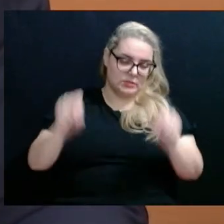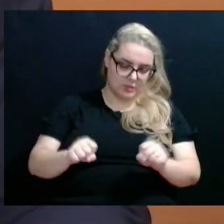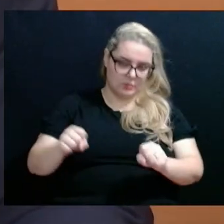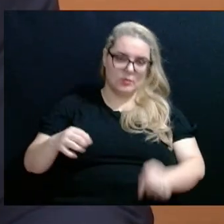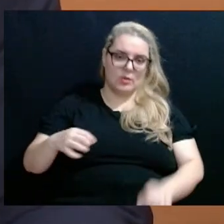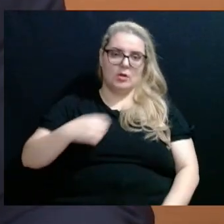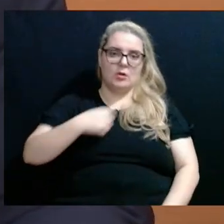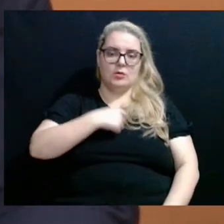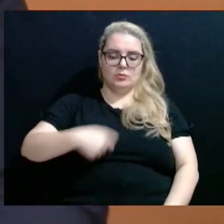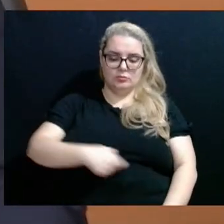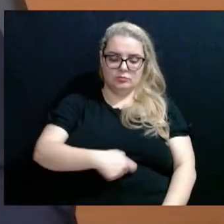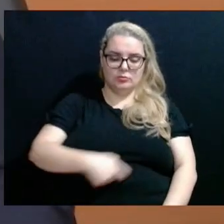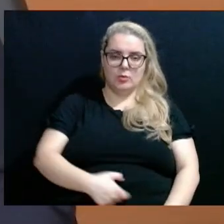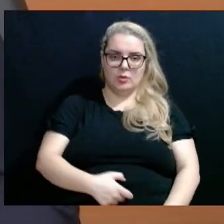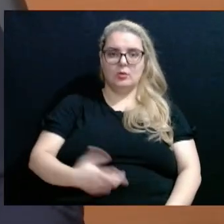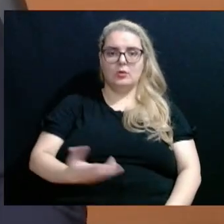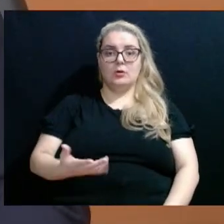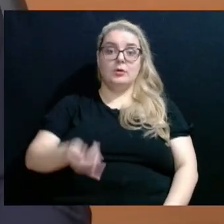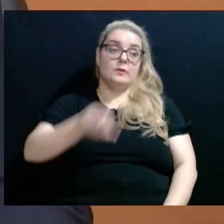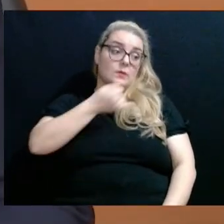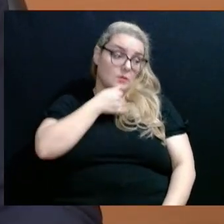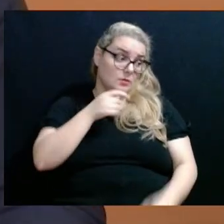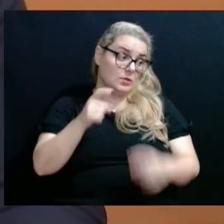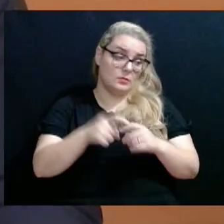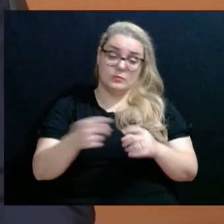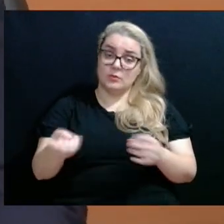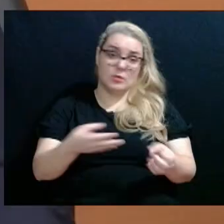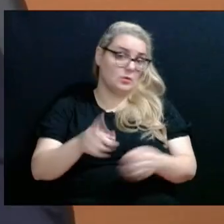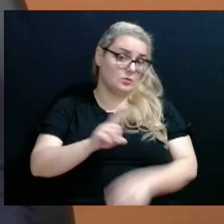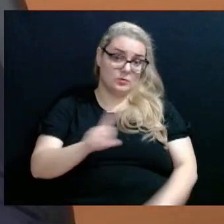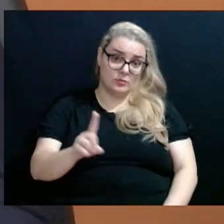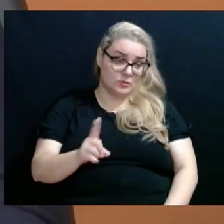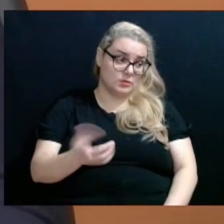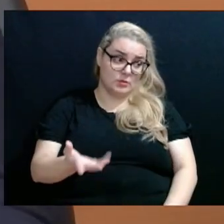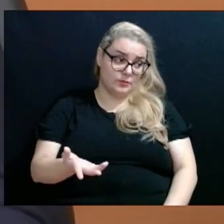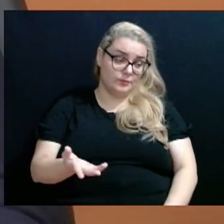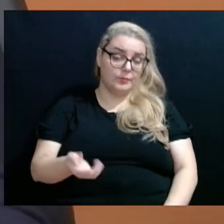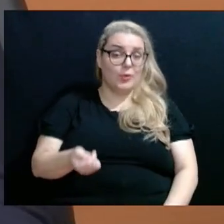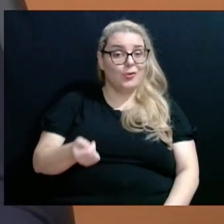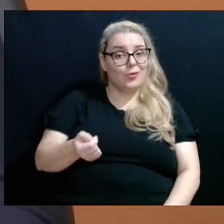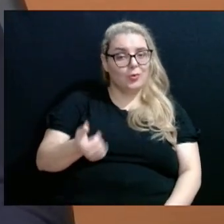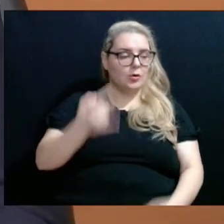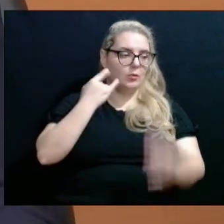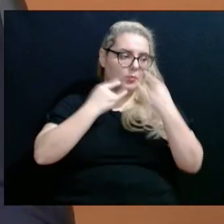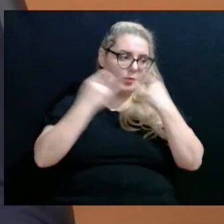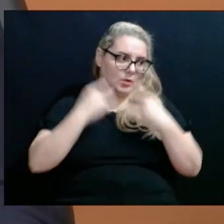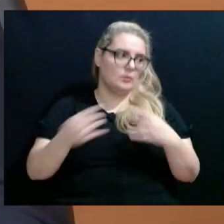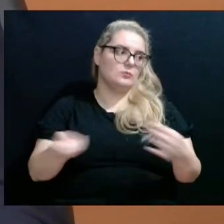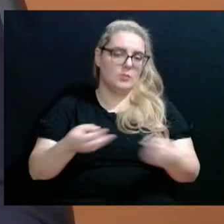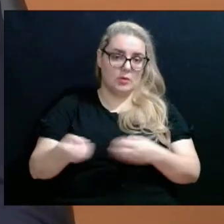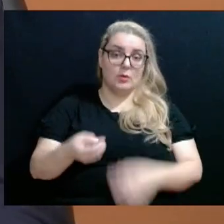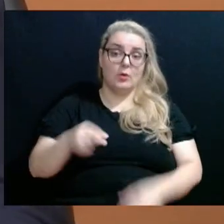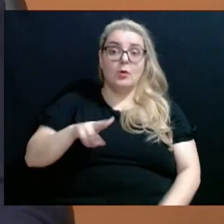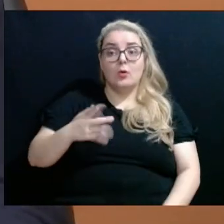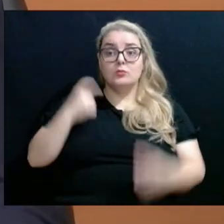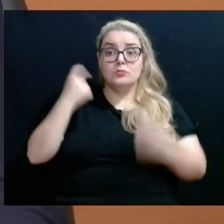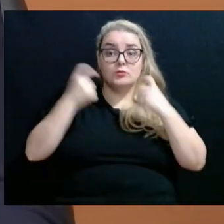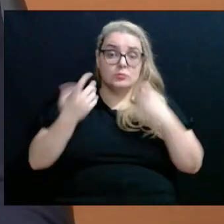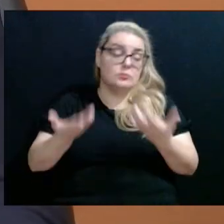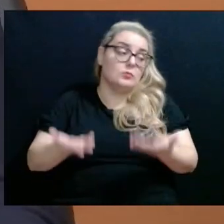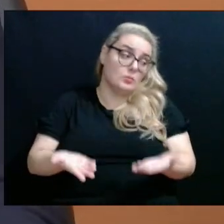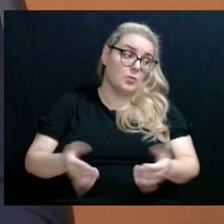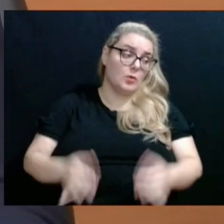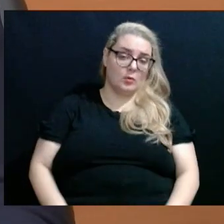humano. Infelizmente, os médicos estão desatualizados e poucos deles se interessam em se atualizar ou se preocupam com isso,